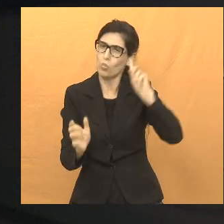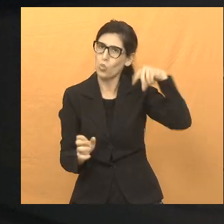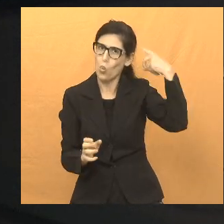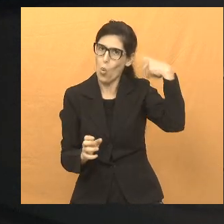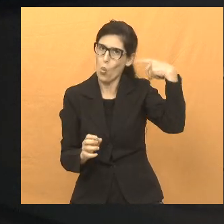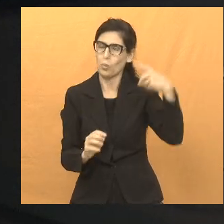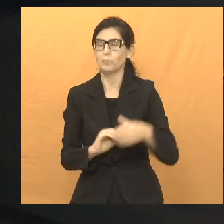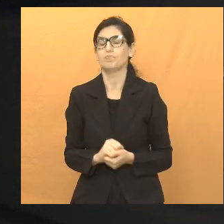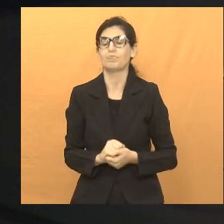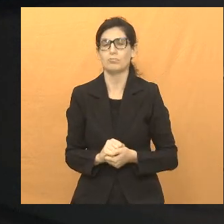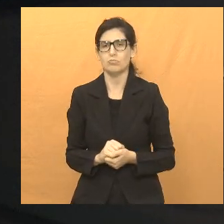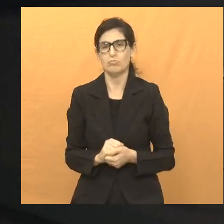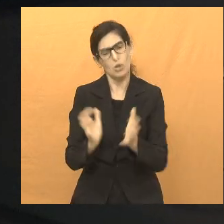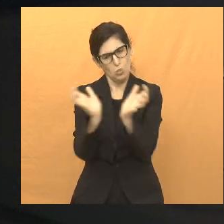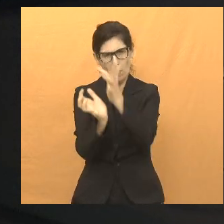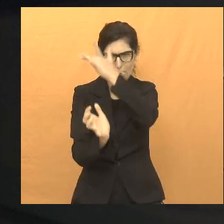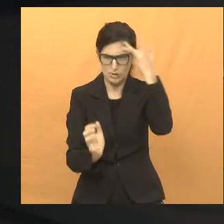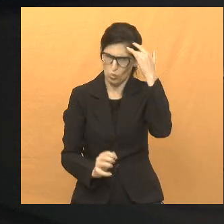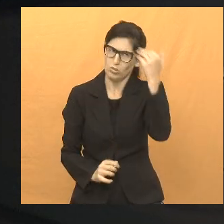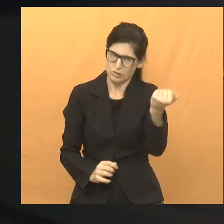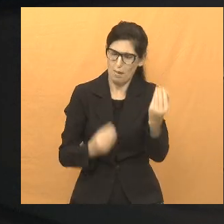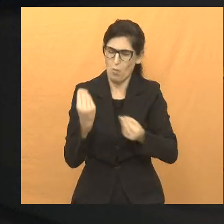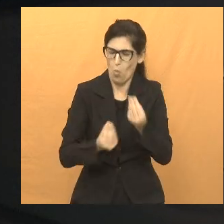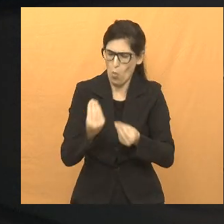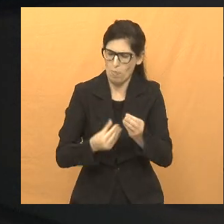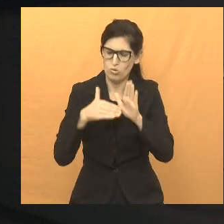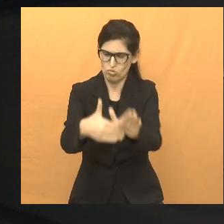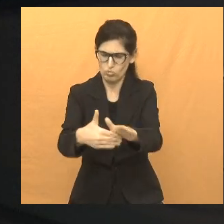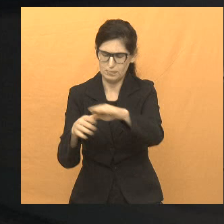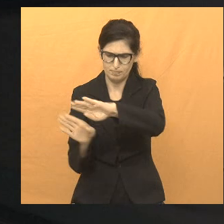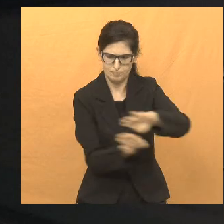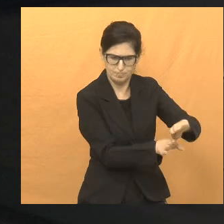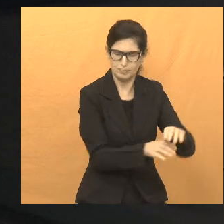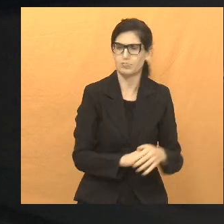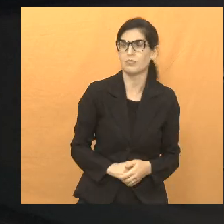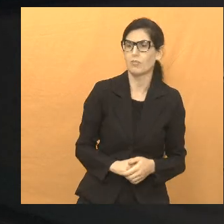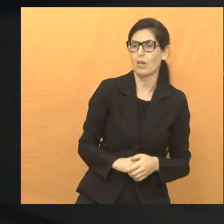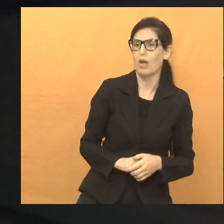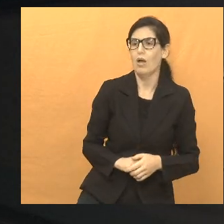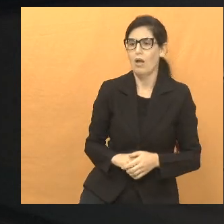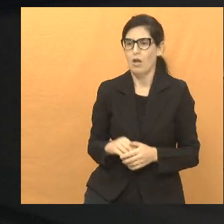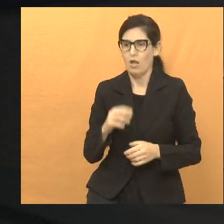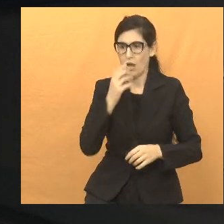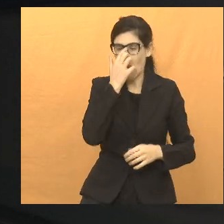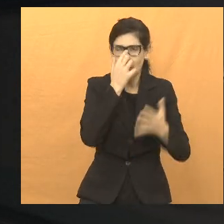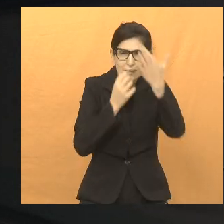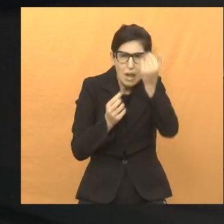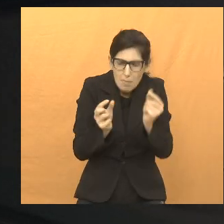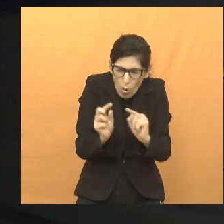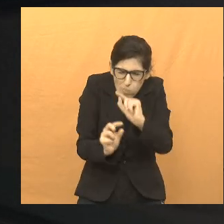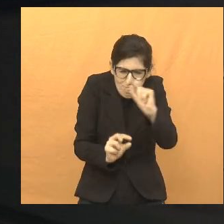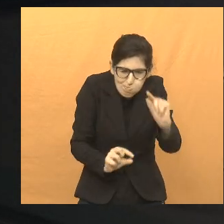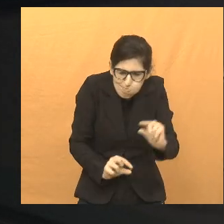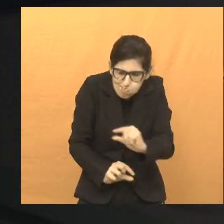Nós tivemos aqui recentemente uma questão dos caramujos africanos, né?